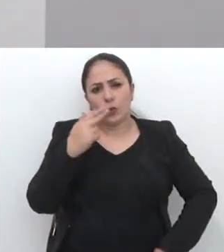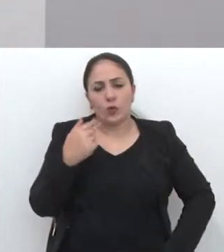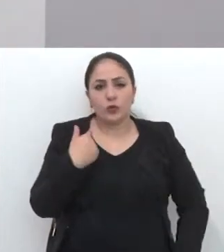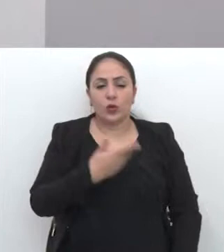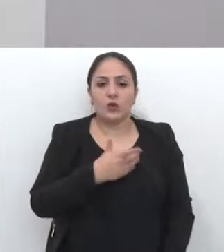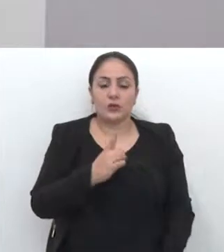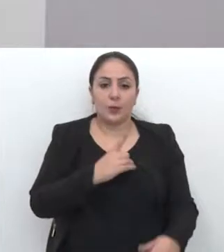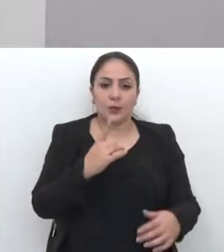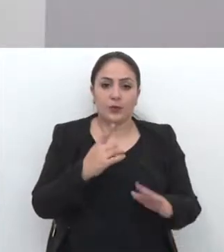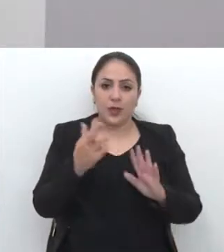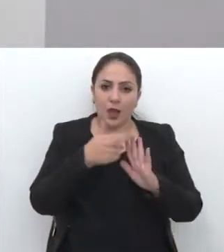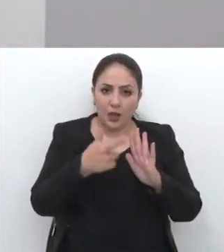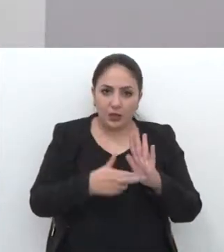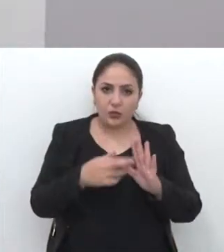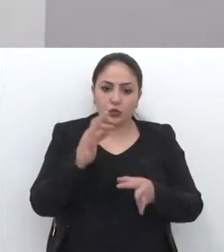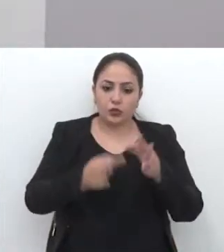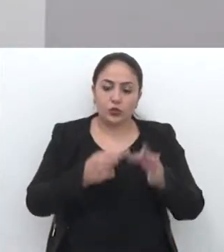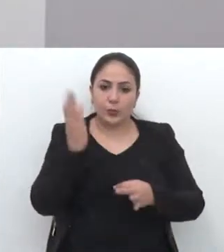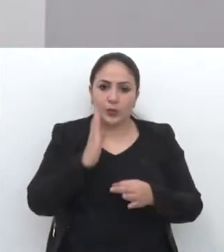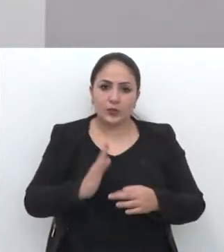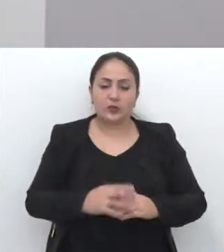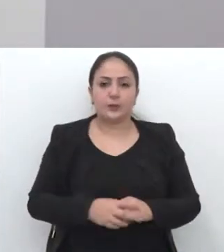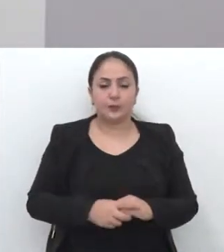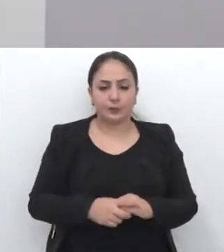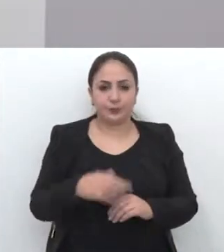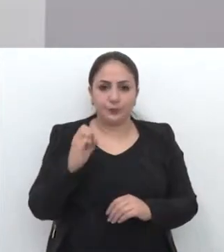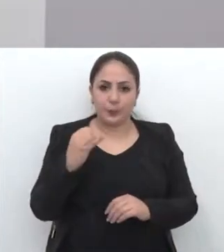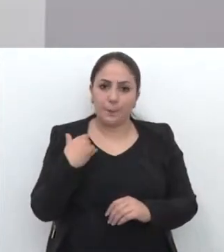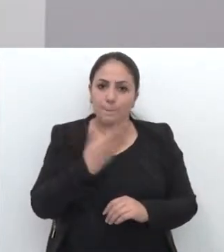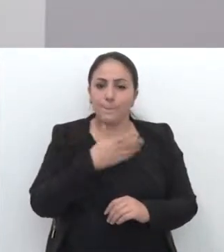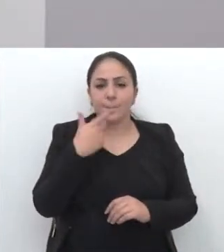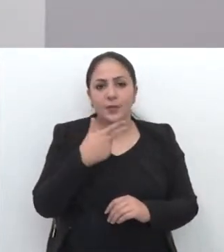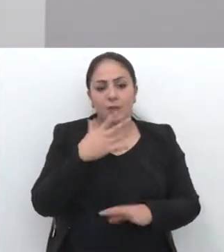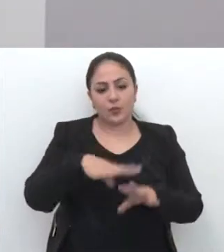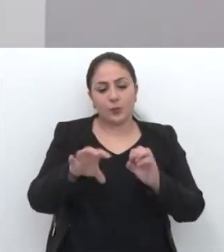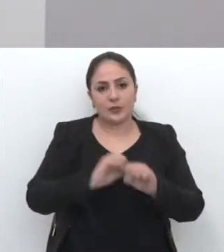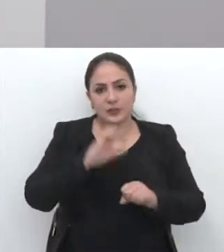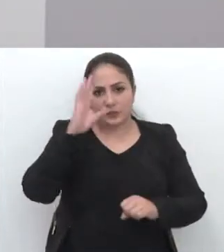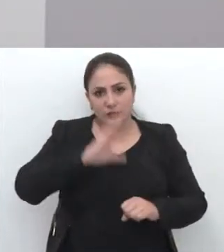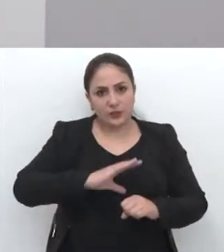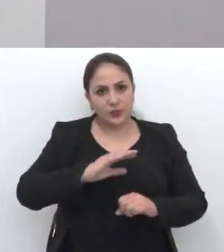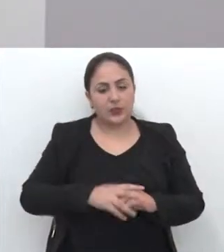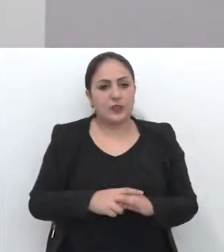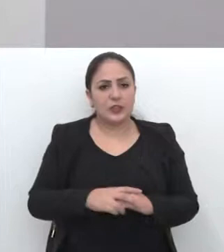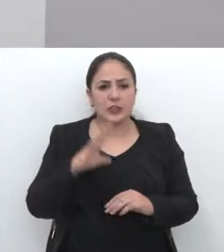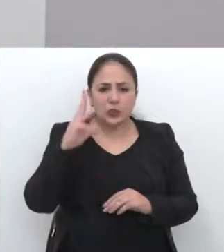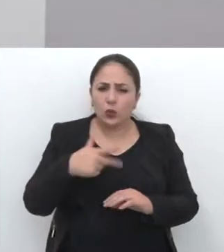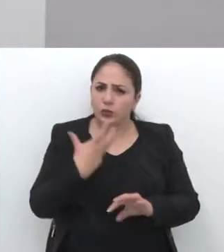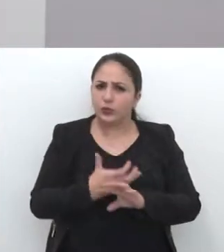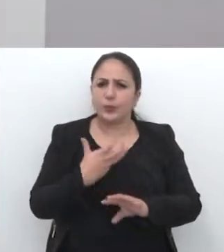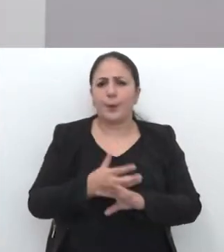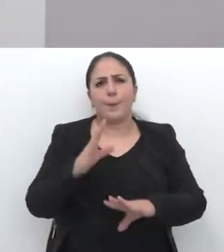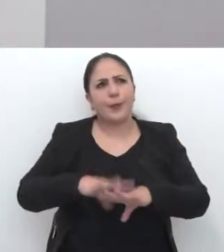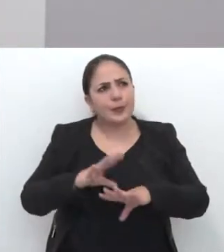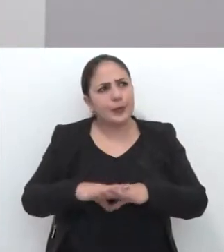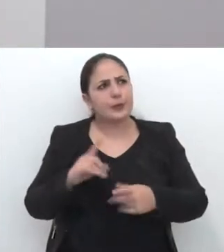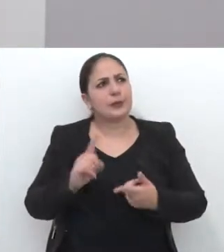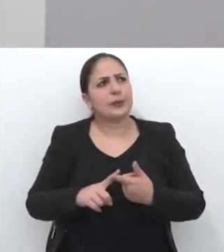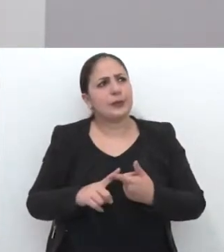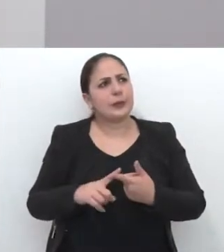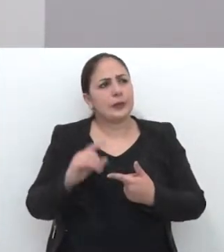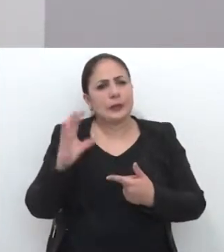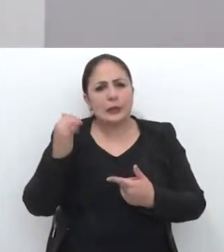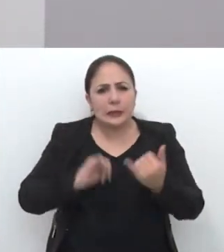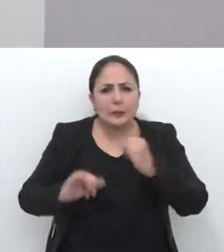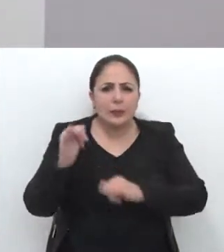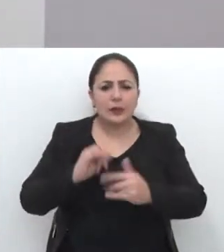transversal, como nós temos hoje no ordenamento jurídico brasileiro, até porque se nós formos tratar a formação cívica de forma transversal e dispersa em todas as disciplinas, em